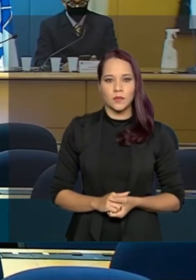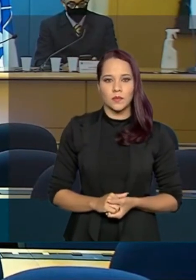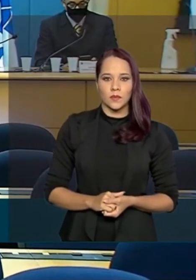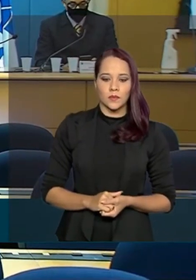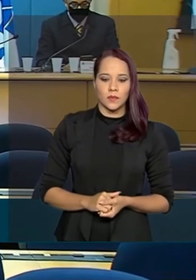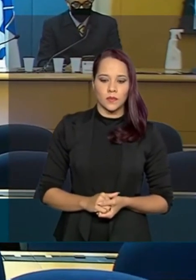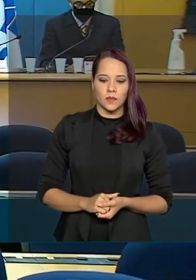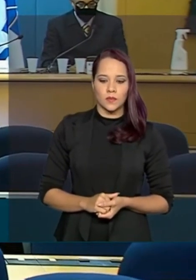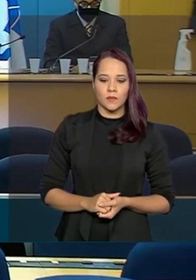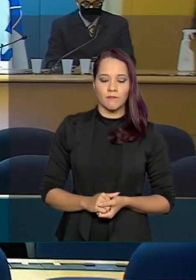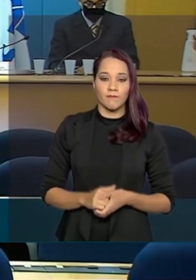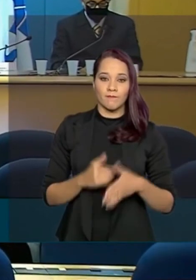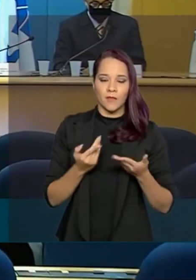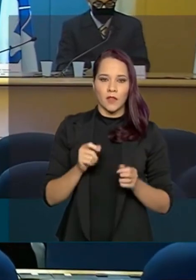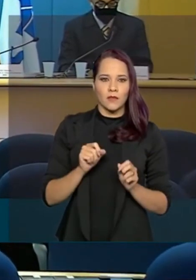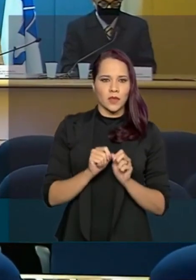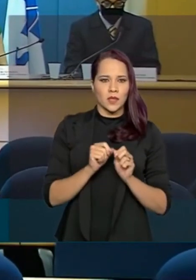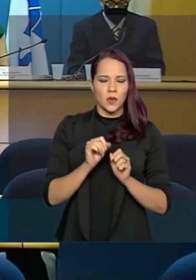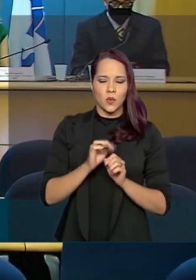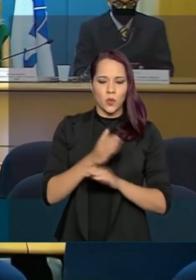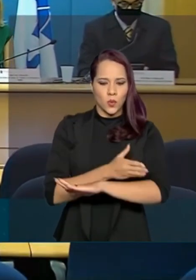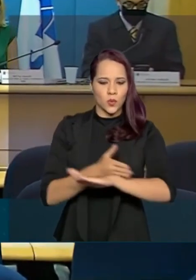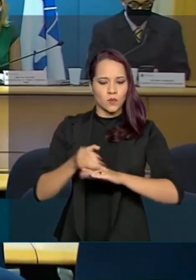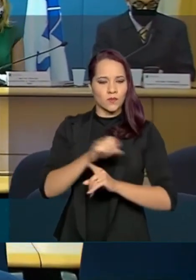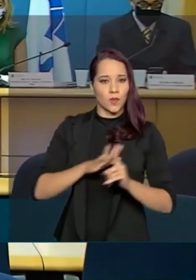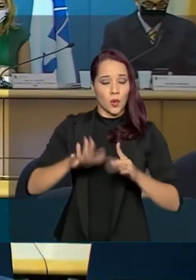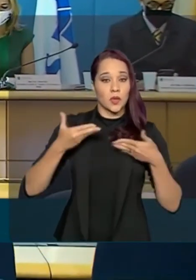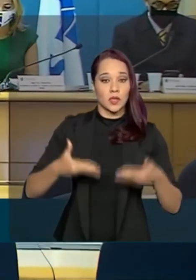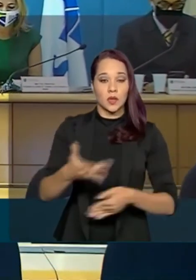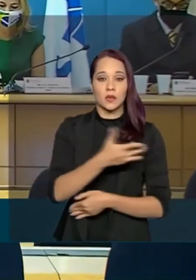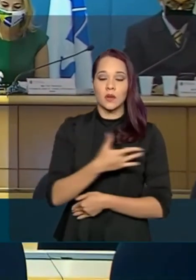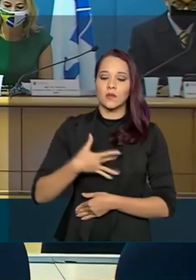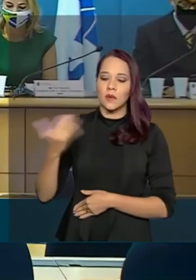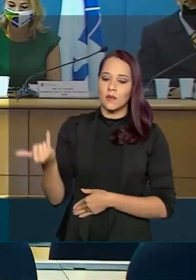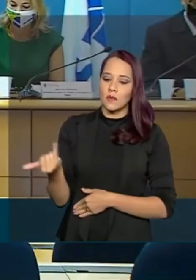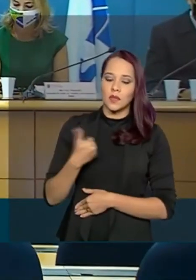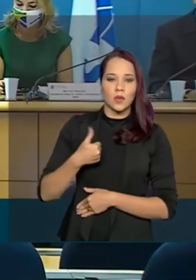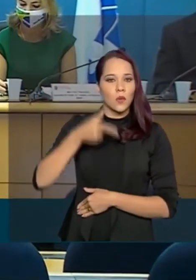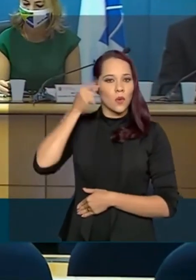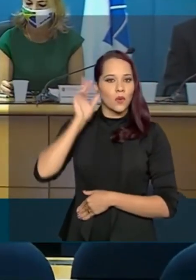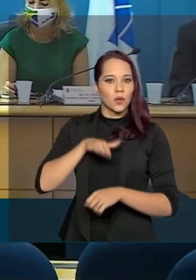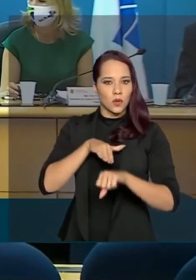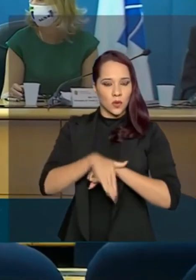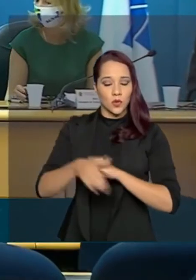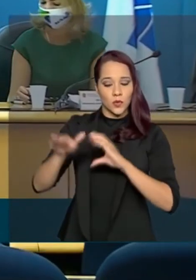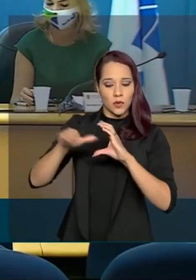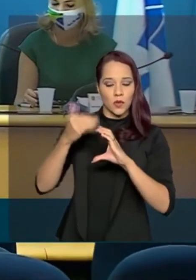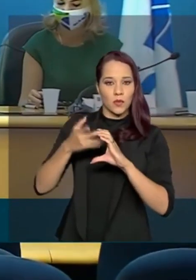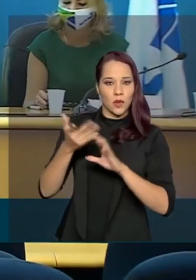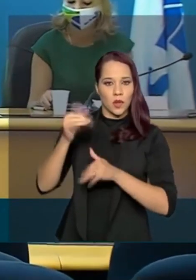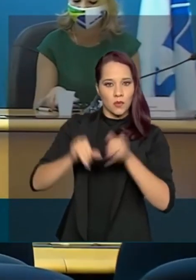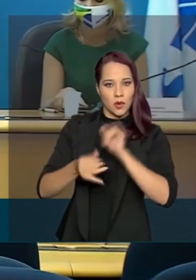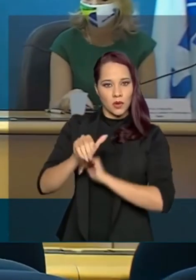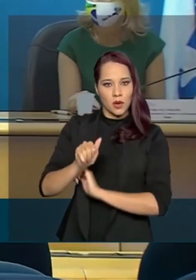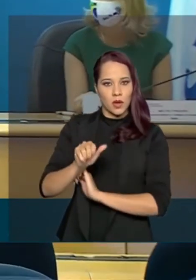Bom, fazendo uma ambientação, o Ministério da Saúde foi notificado ontem à noite, por e-mail, pelo laboratório